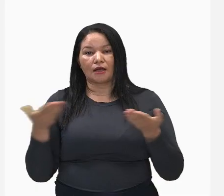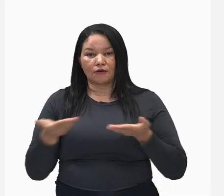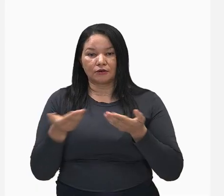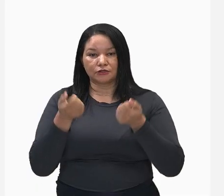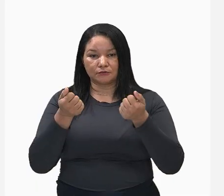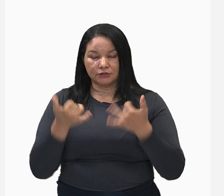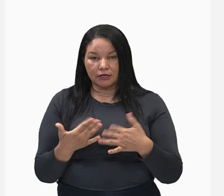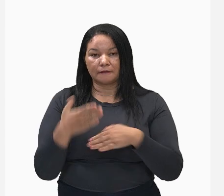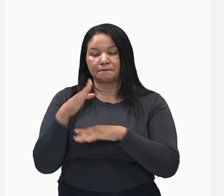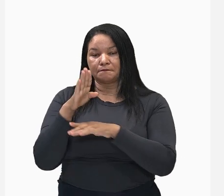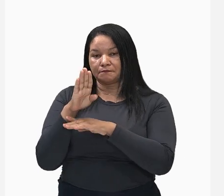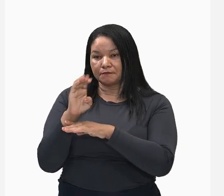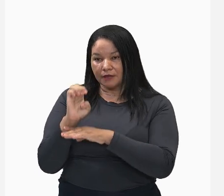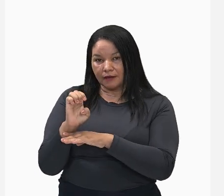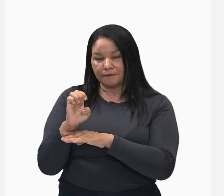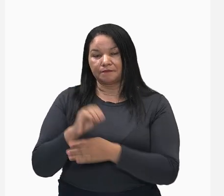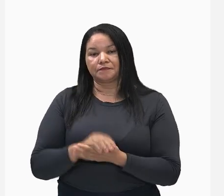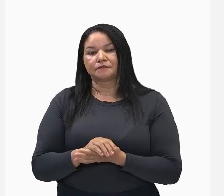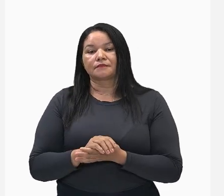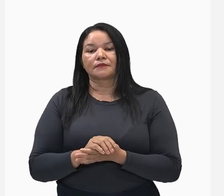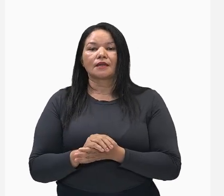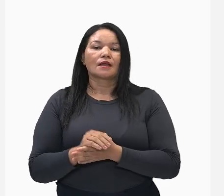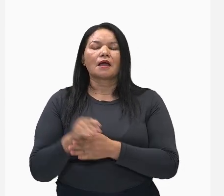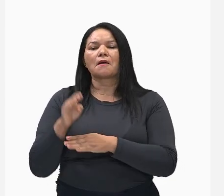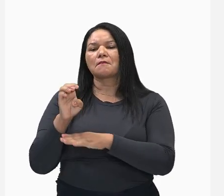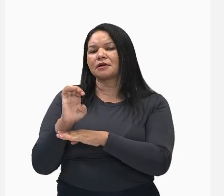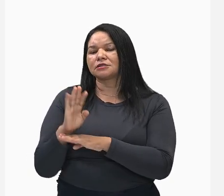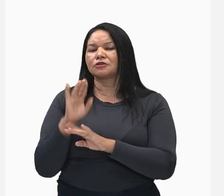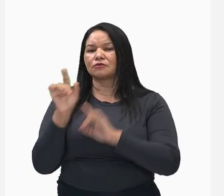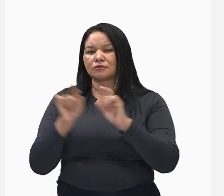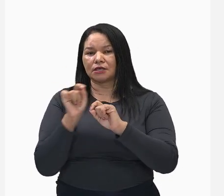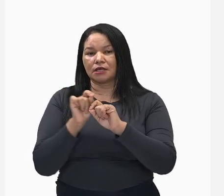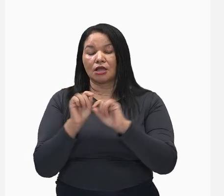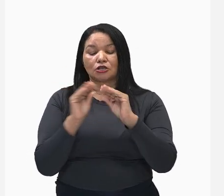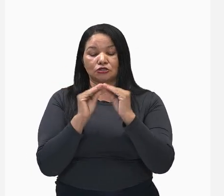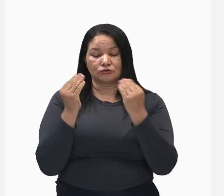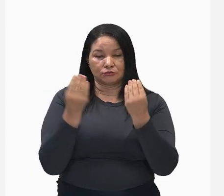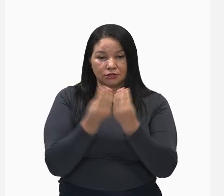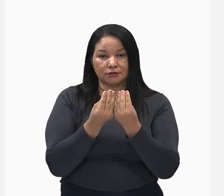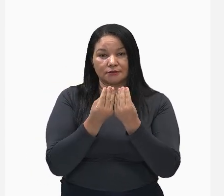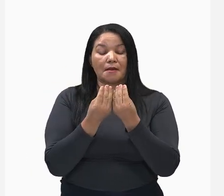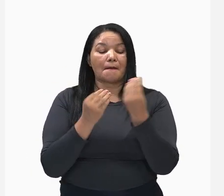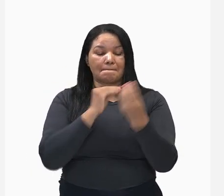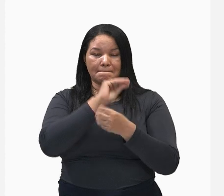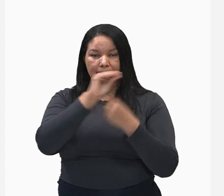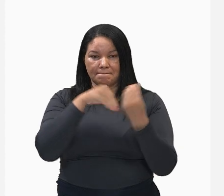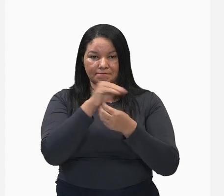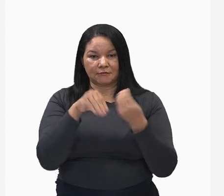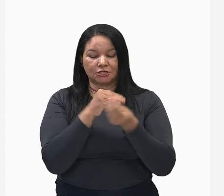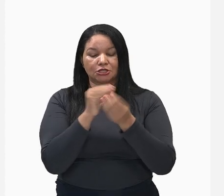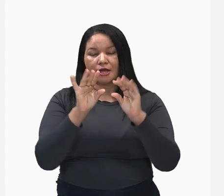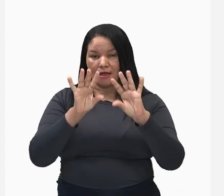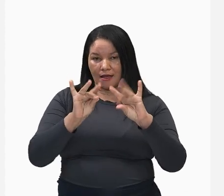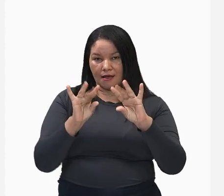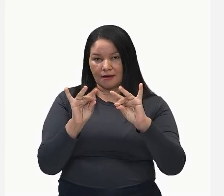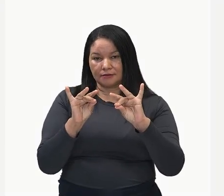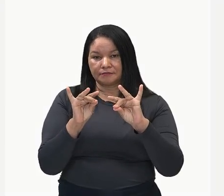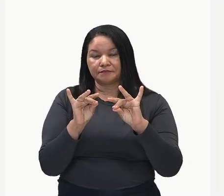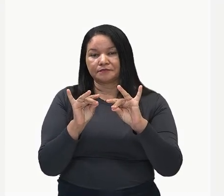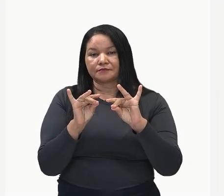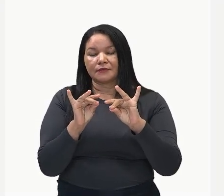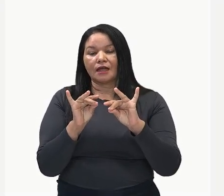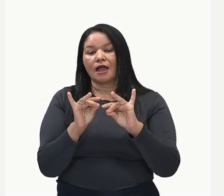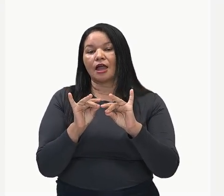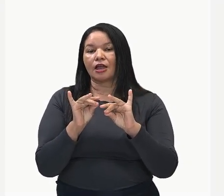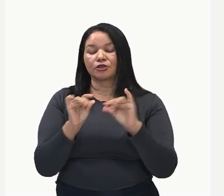as bases. Bases são substâncias que em solução aquosa, ou seja, em solução na presença de